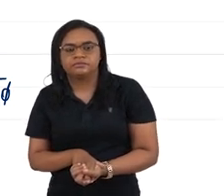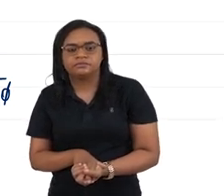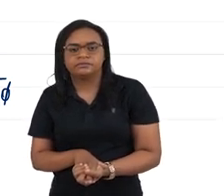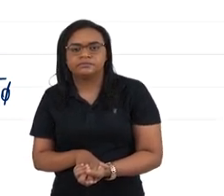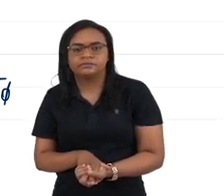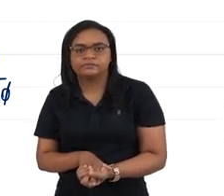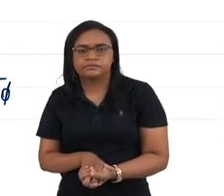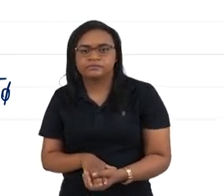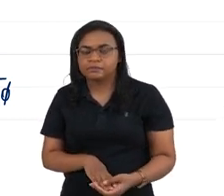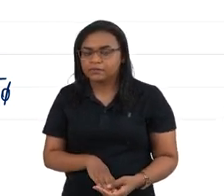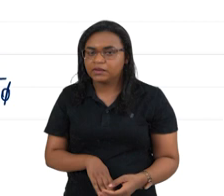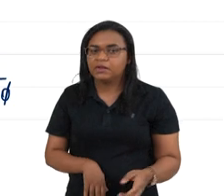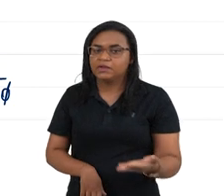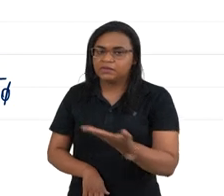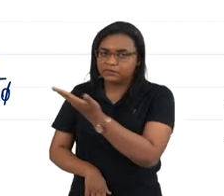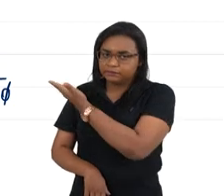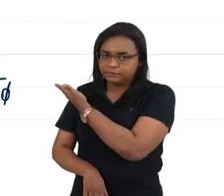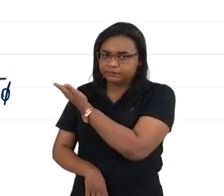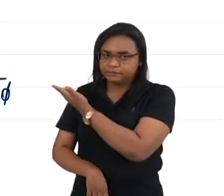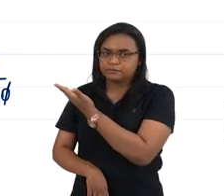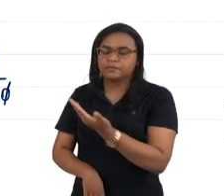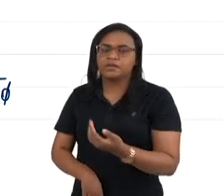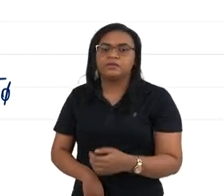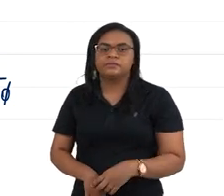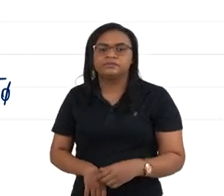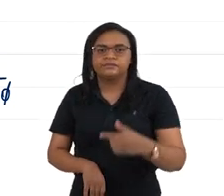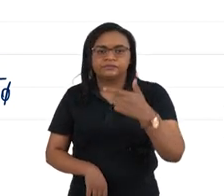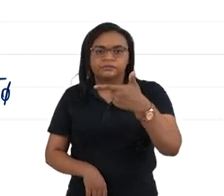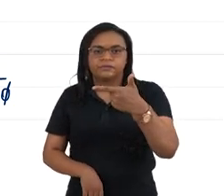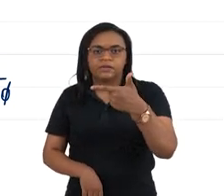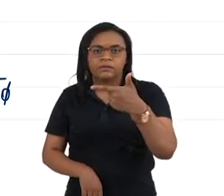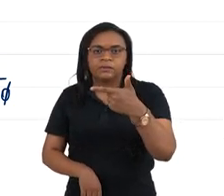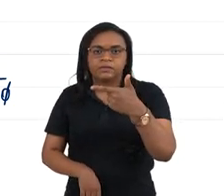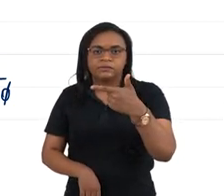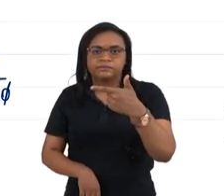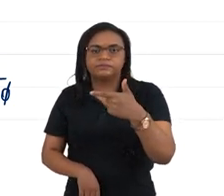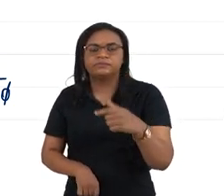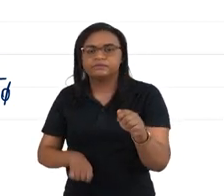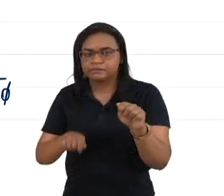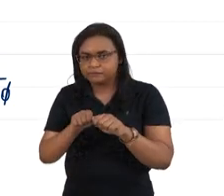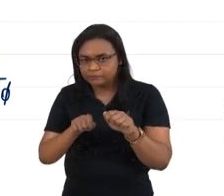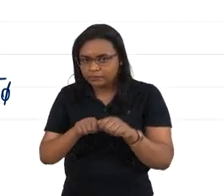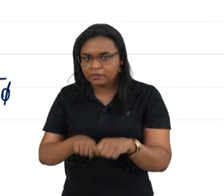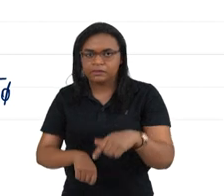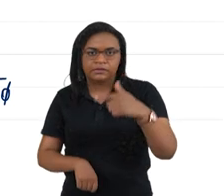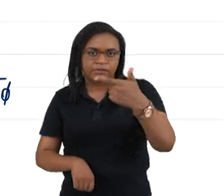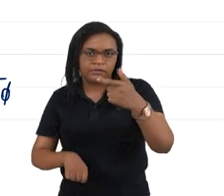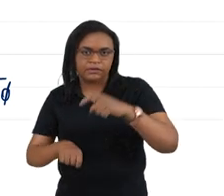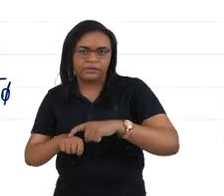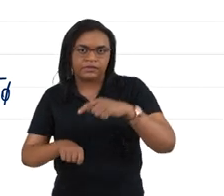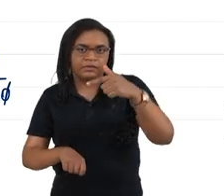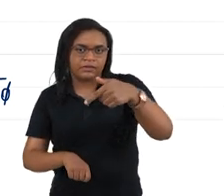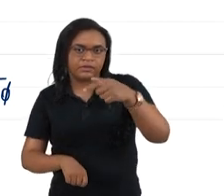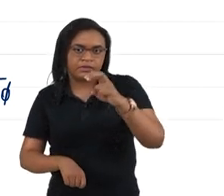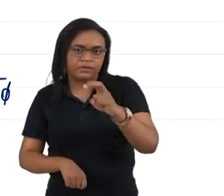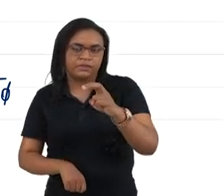Aí a gente vem aqui, ó. Aqui, se a gente colocar 2, vai fazer o quê? 2 vezes 75 dá